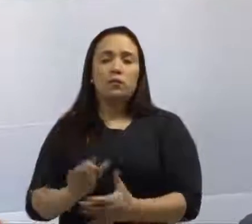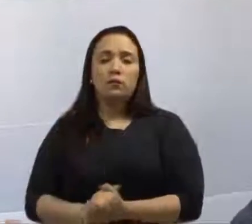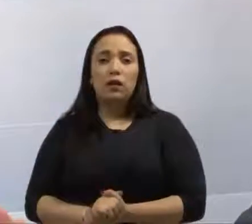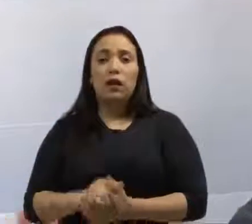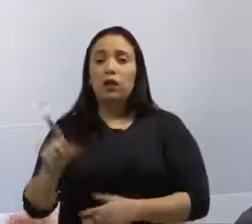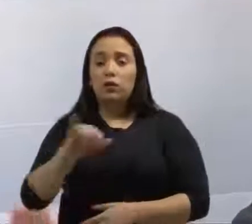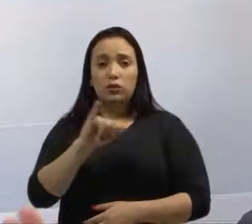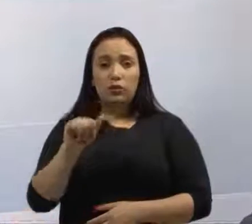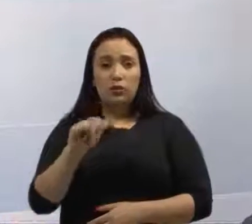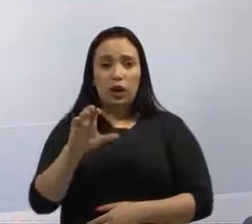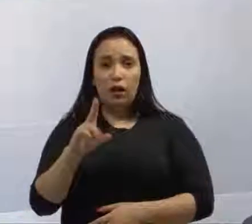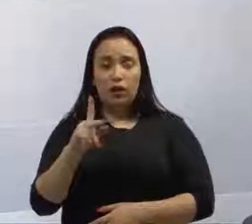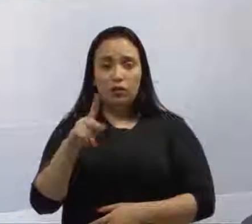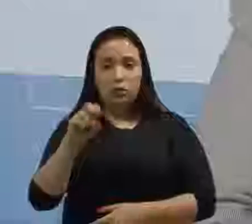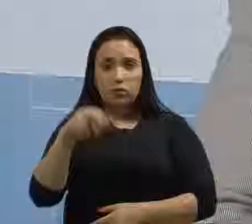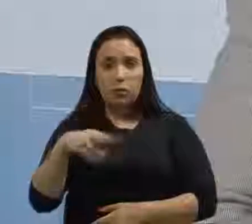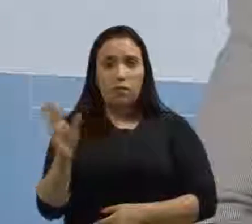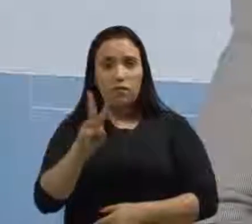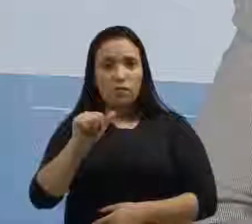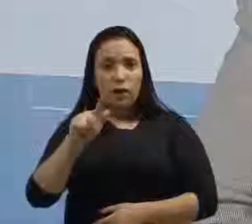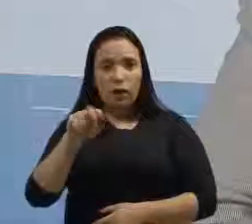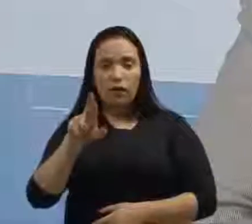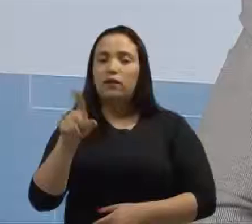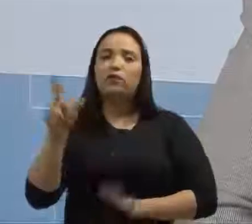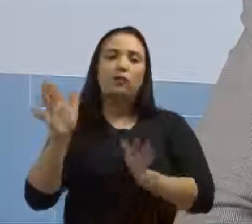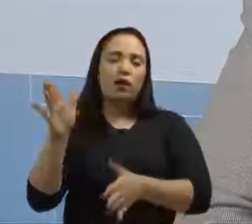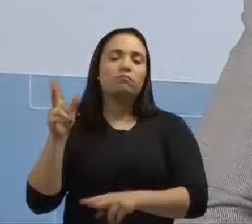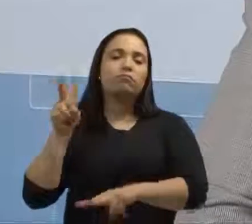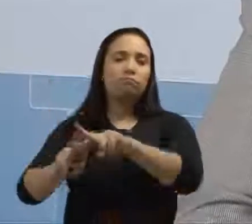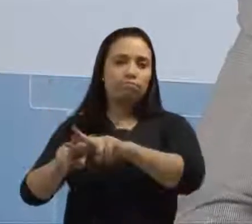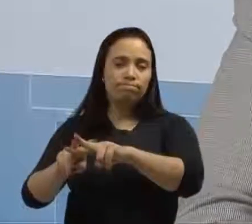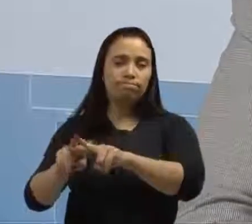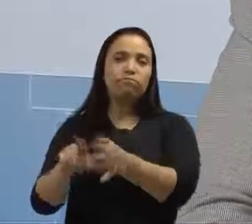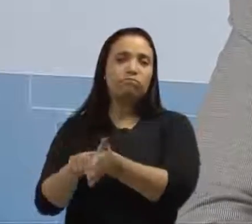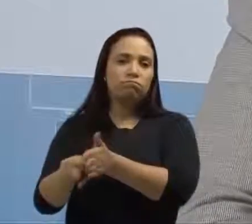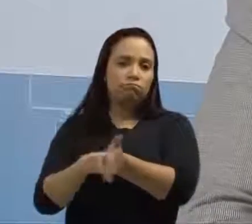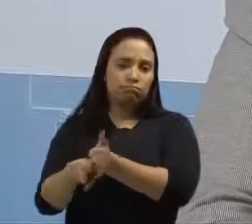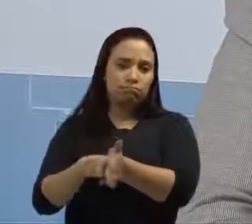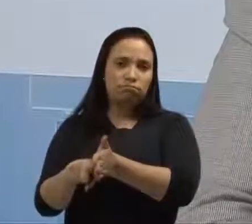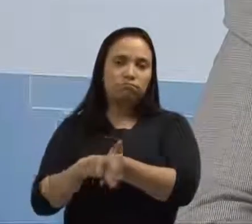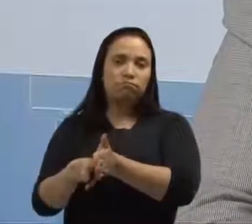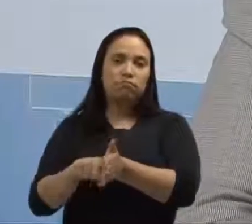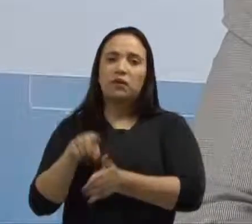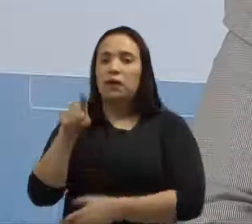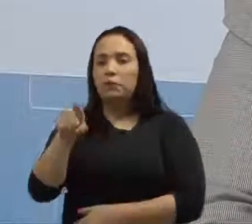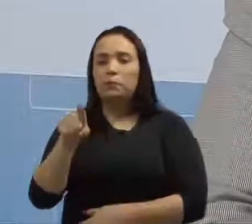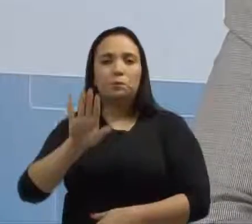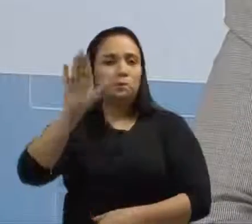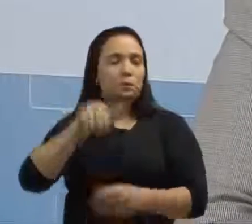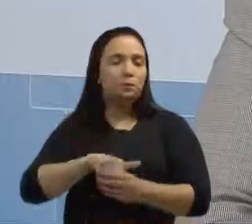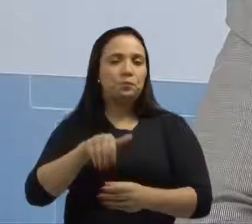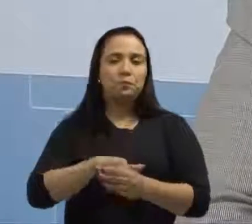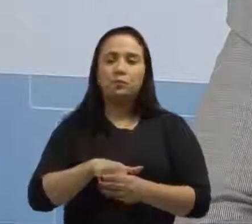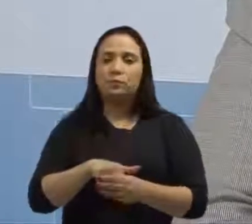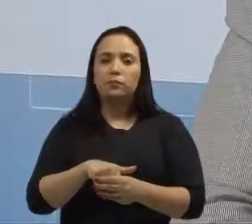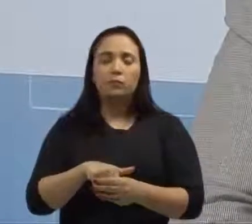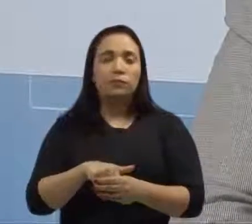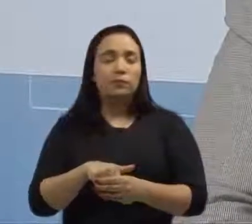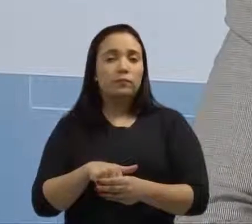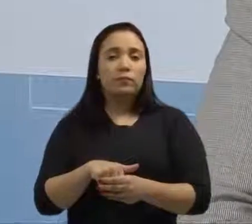Jacques Wagner já foi Jacques Wagner já é carta fora do baralho. E repito, por que o Jacques Wagner